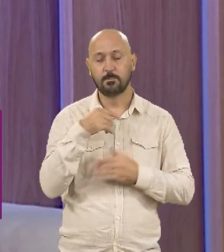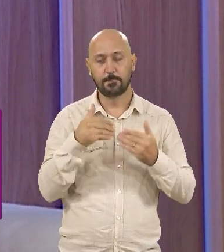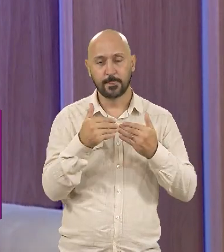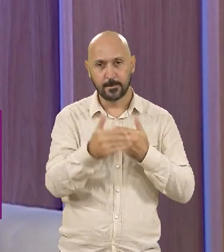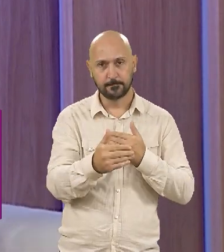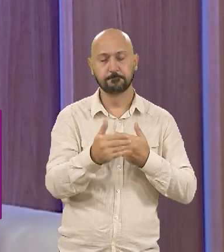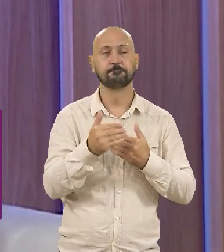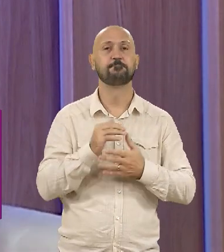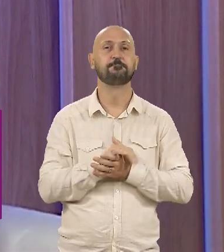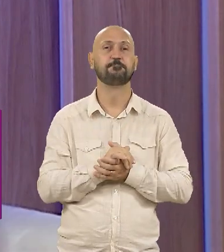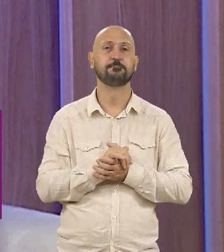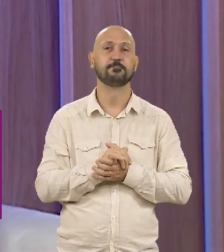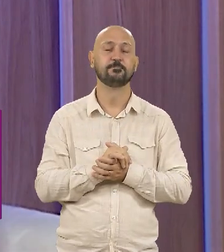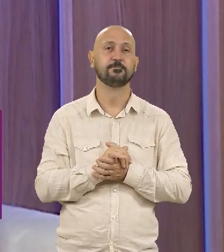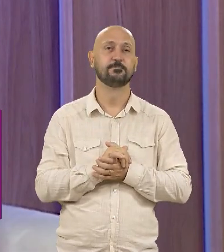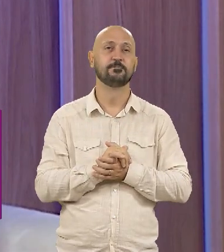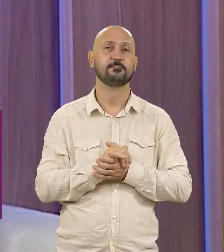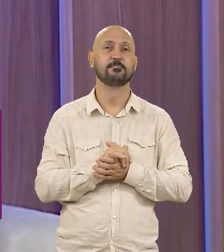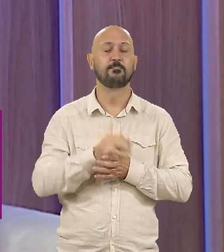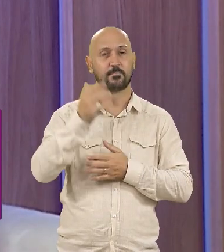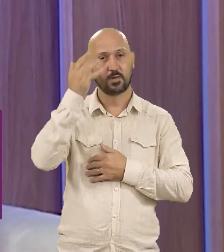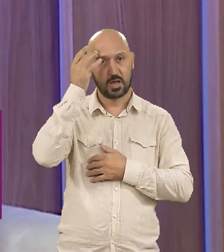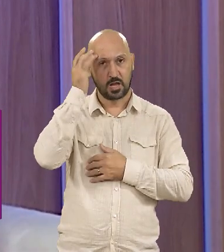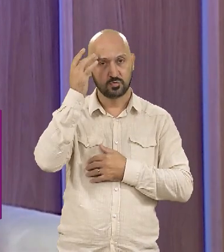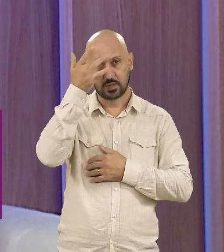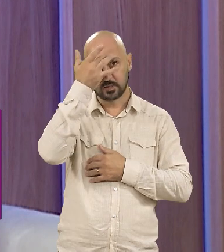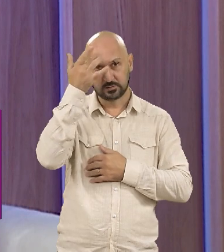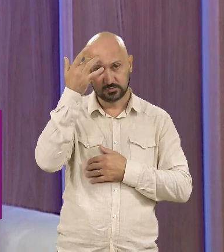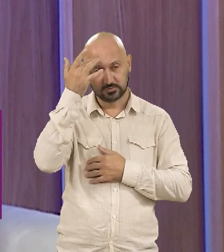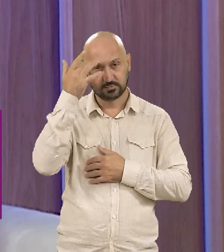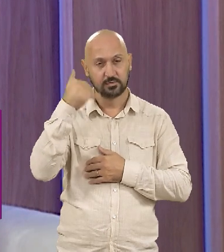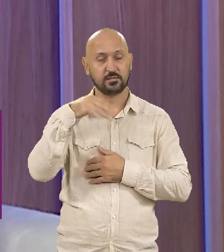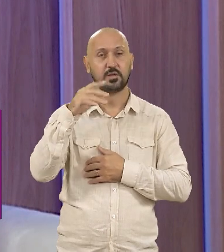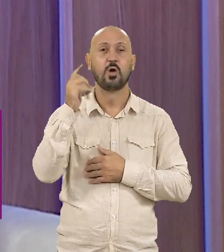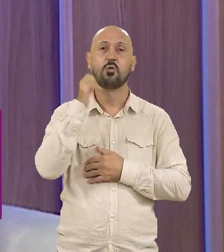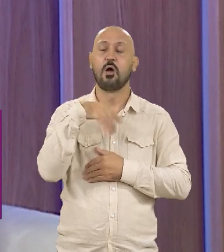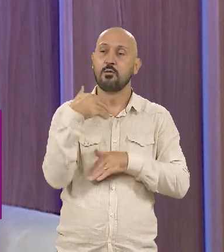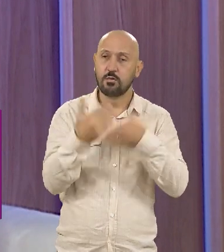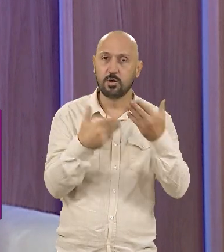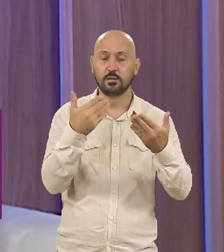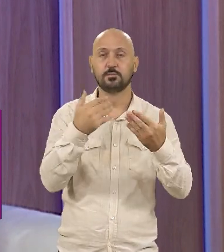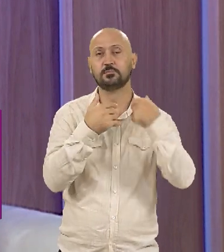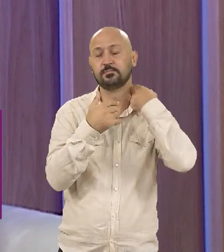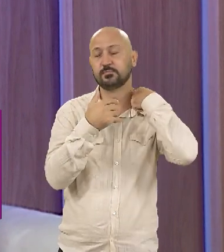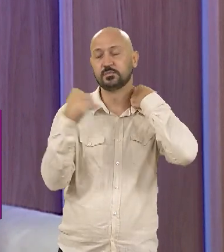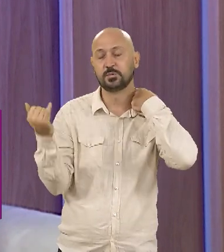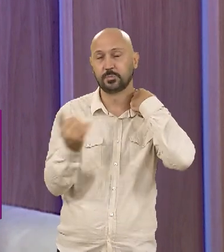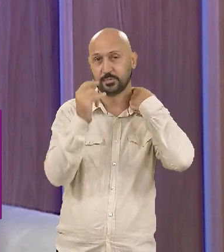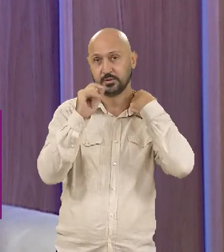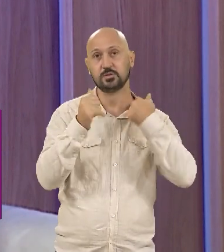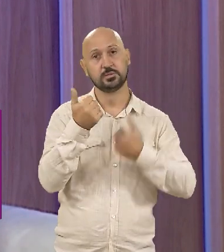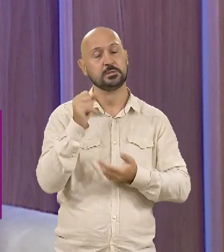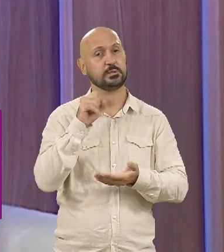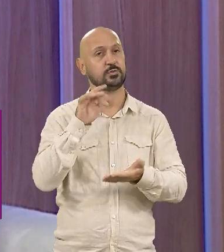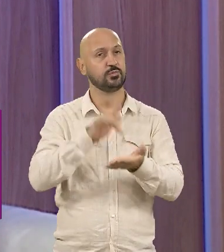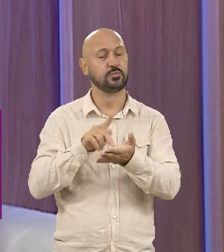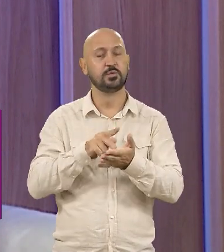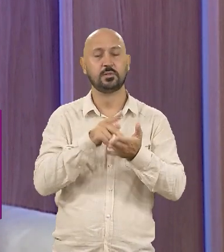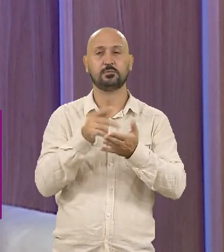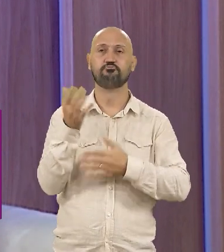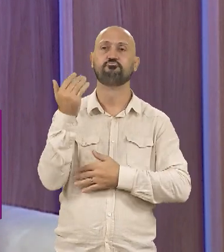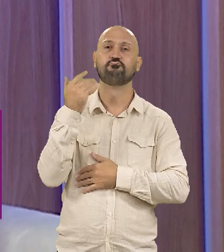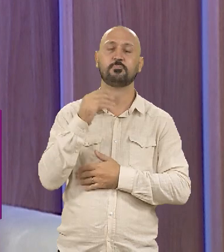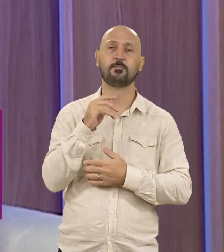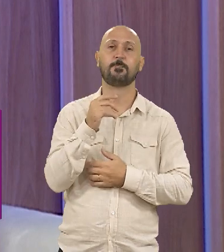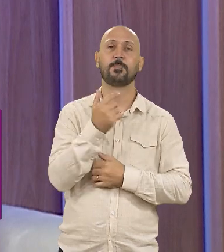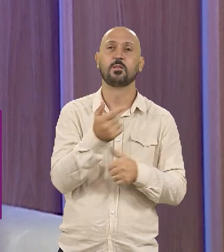desafios aí pela frente, e eu acho que a saúde mental cada vez mais vem ganhando espaço, isso é importante, né? Até um